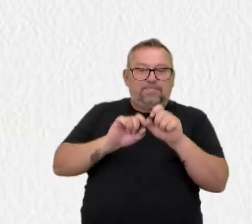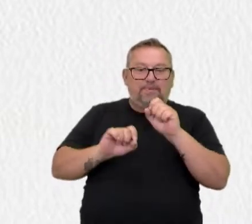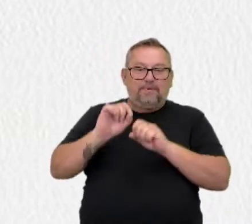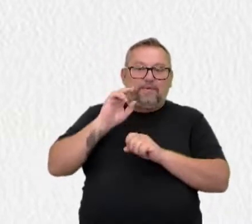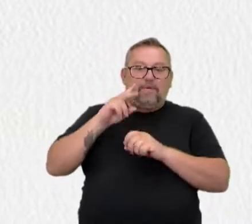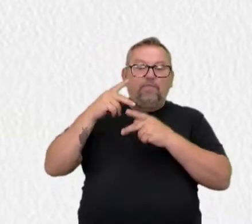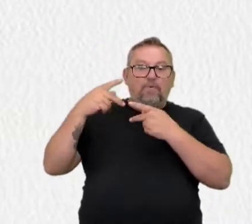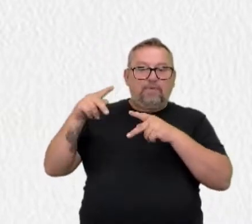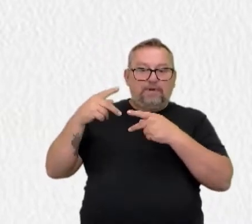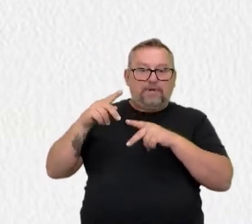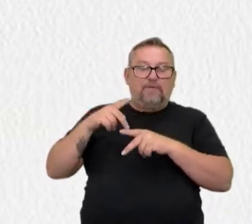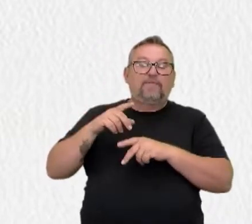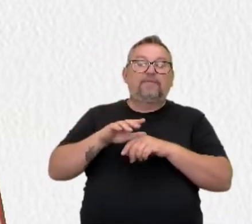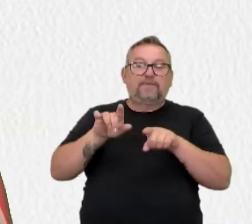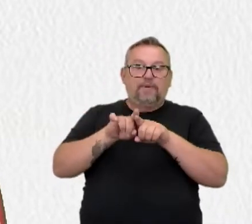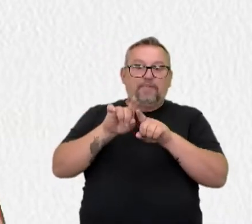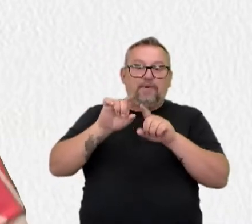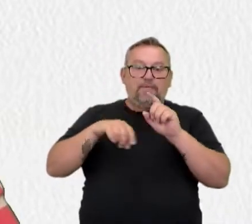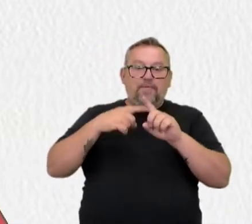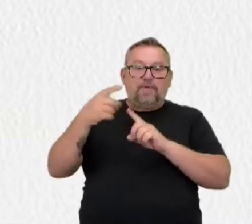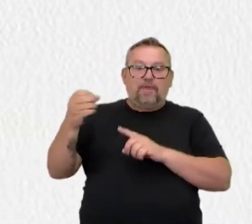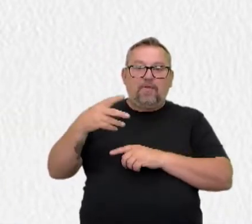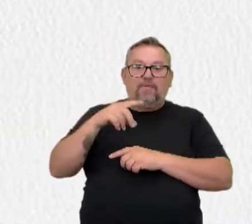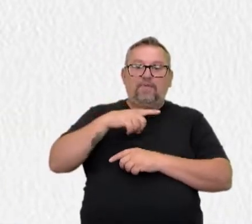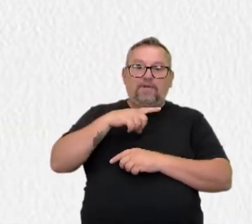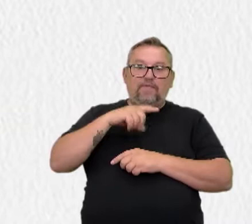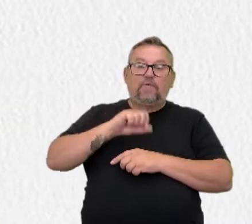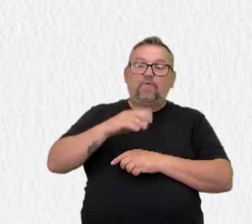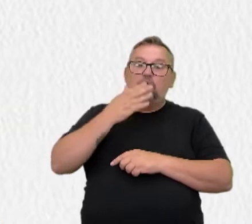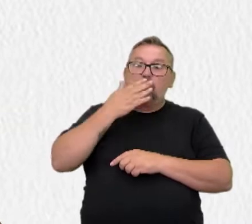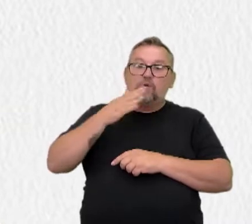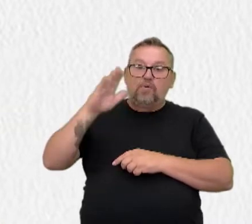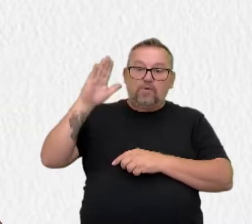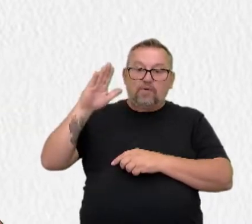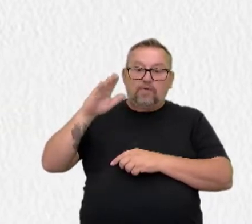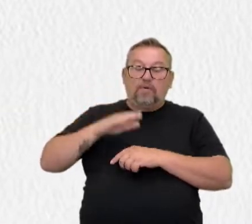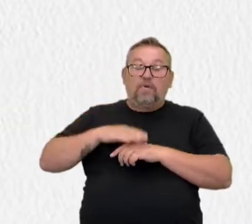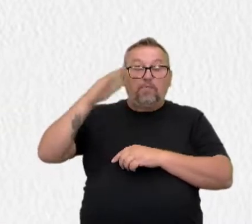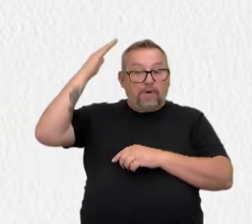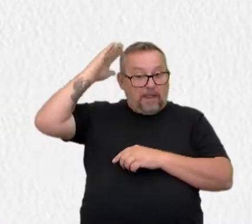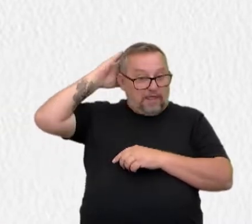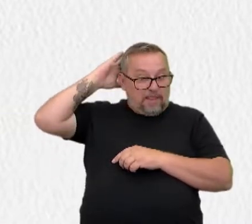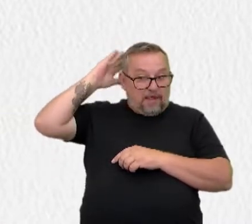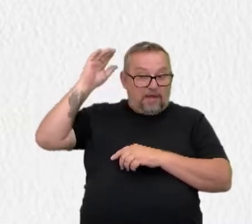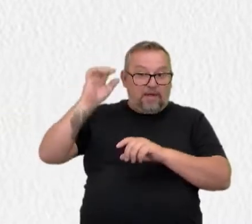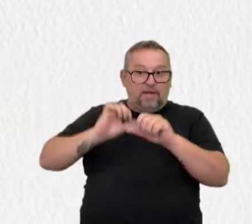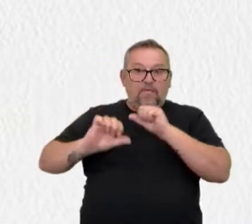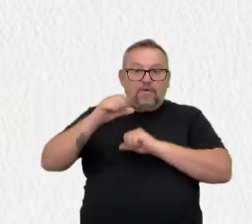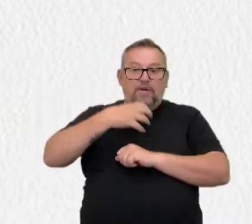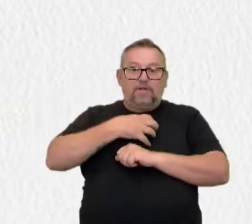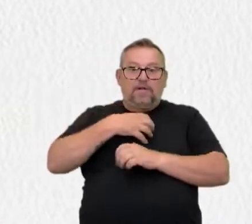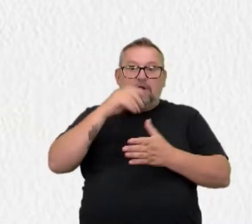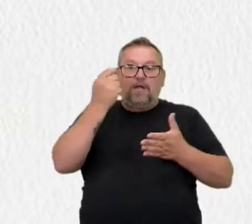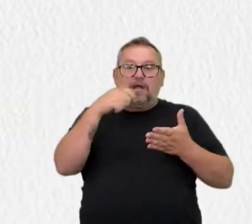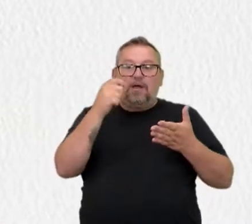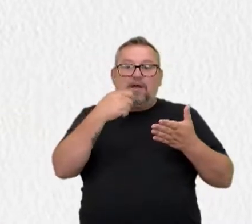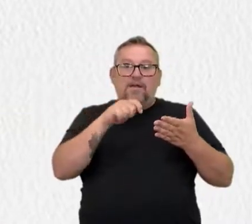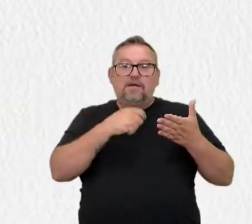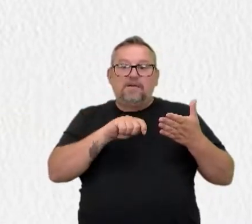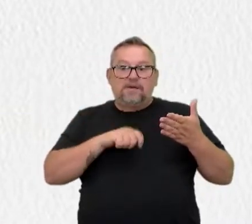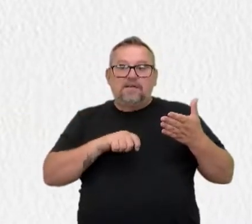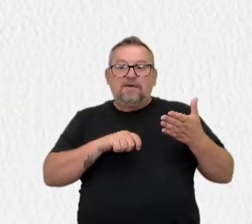publicitário. Ultimamente, assim, mais recentemente, a gente teve um time, que é o Atlético Paranaense, que mudou até a forma da escrita